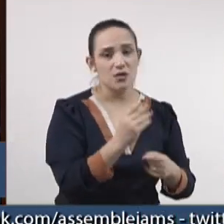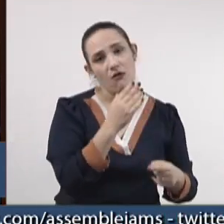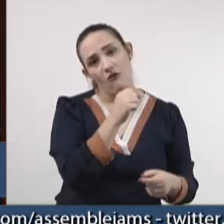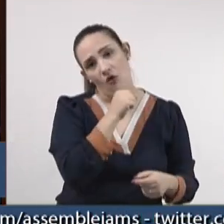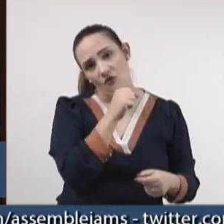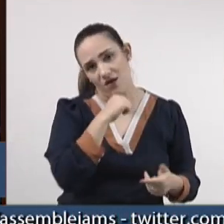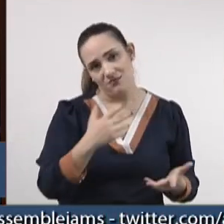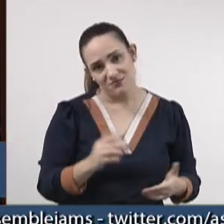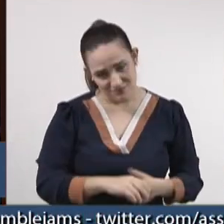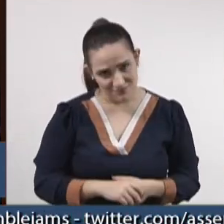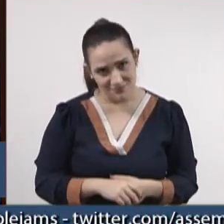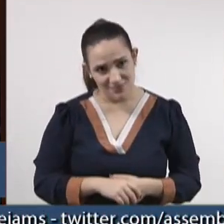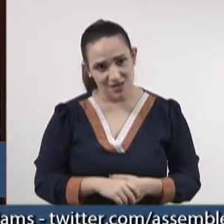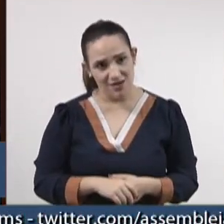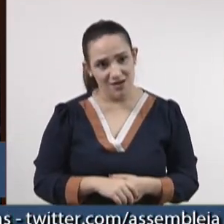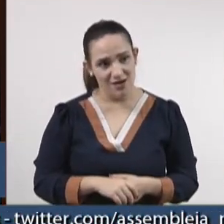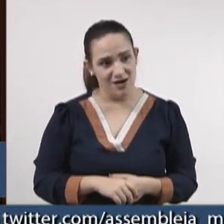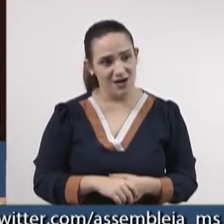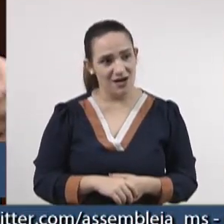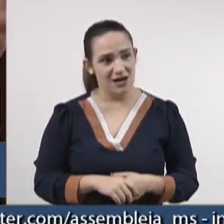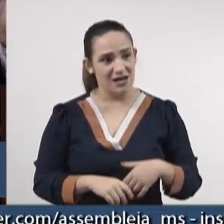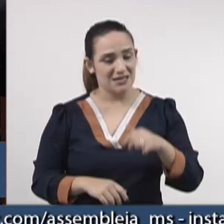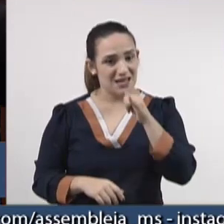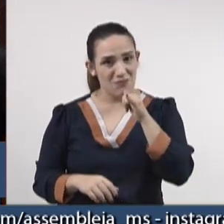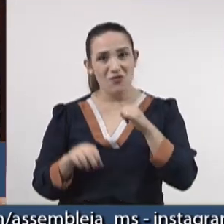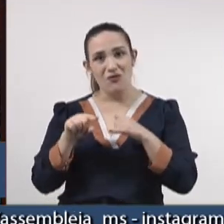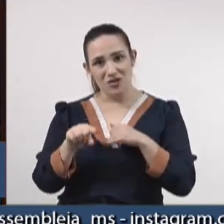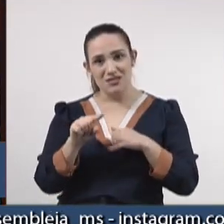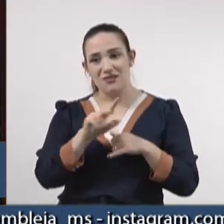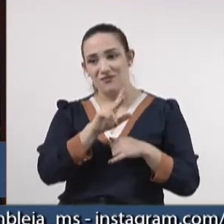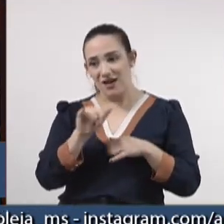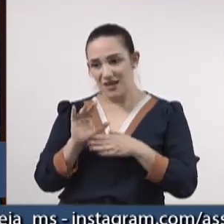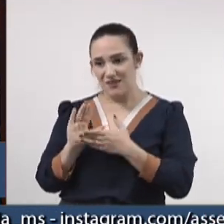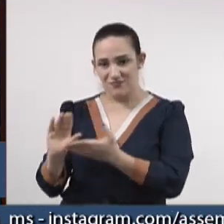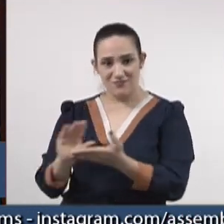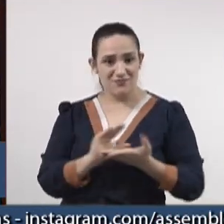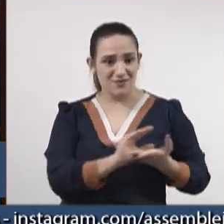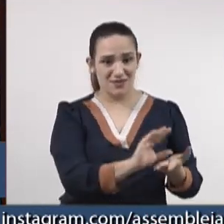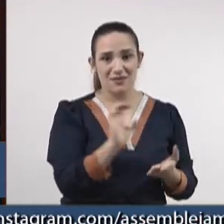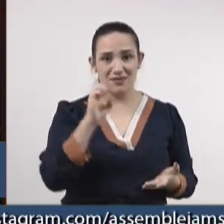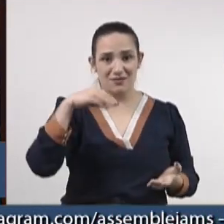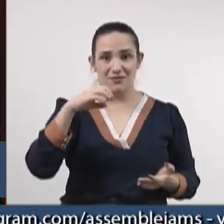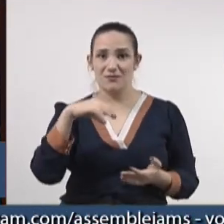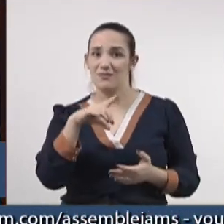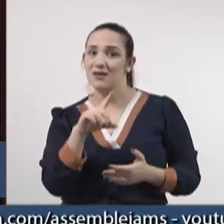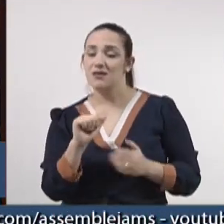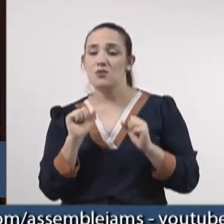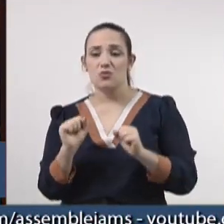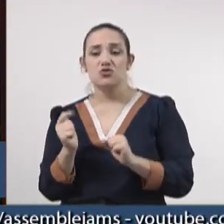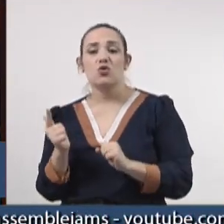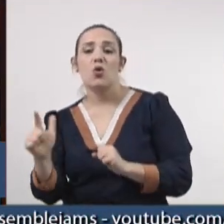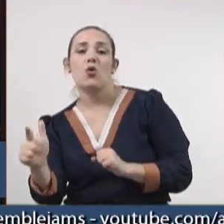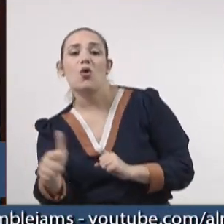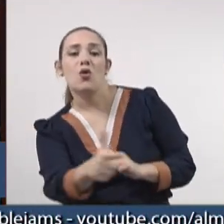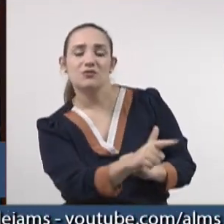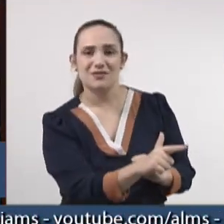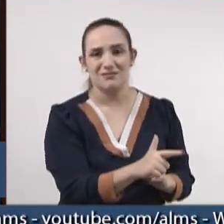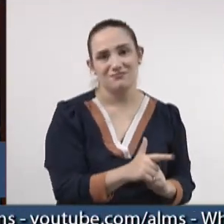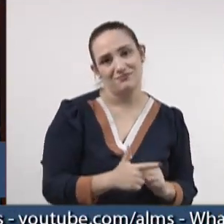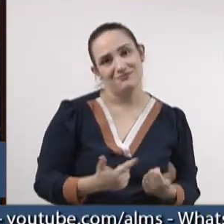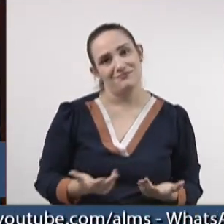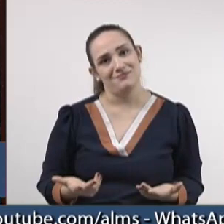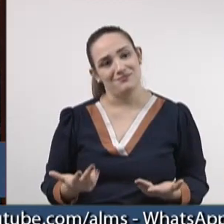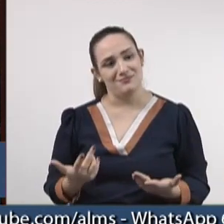deputados poderiam destinar essas emendas que muitas vezes vão para essas entidades para outras finalidades